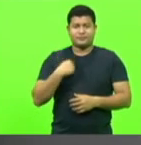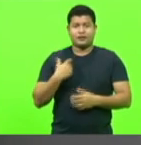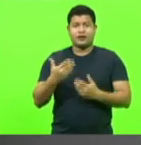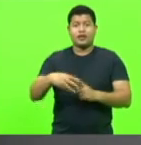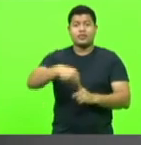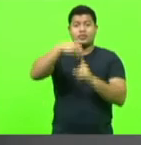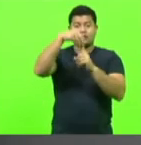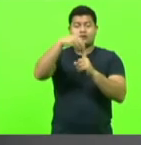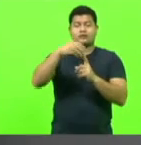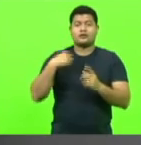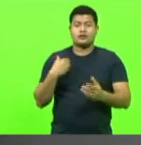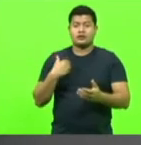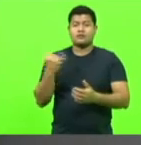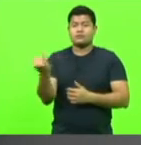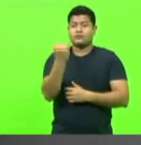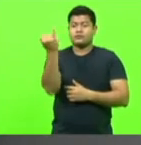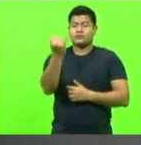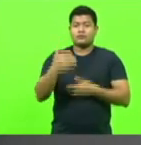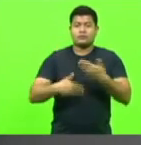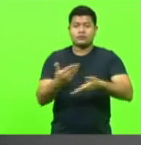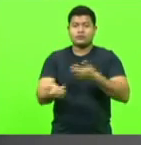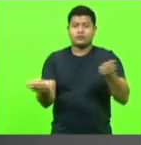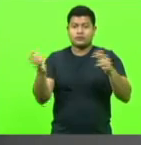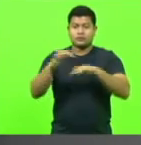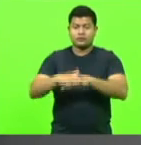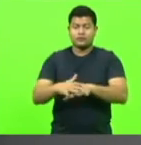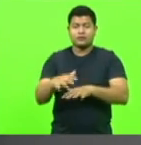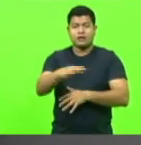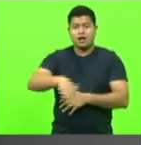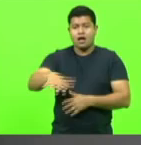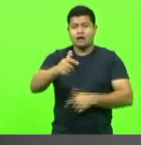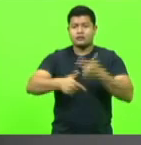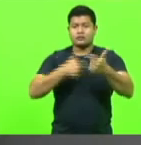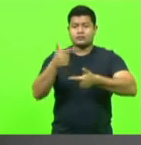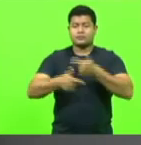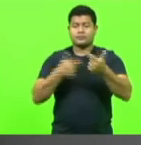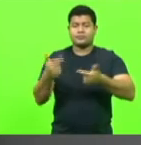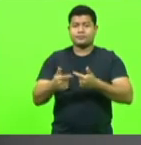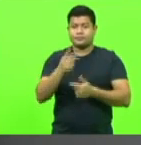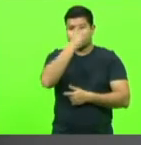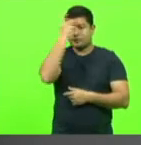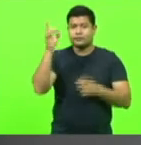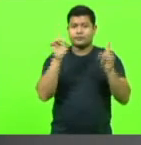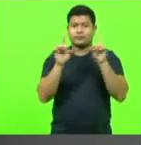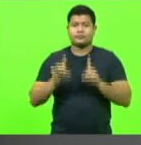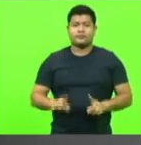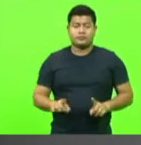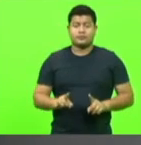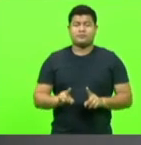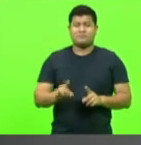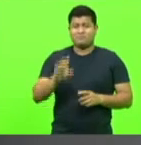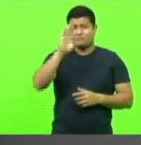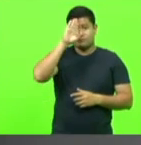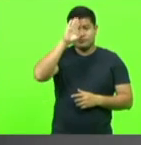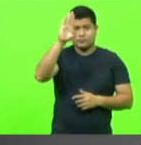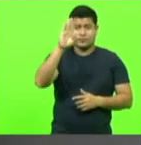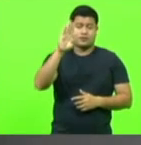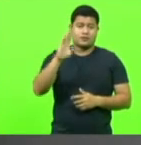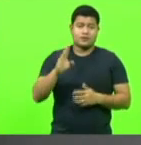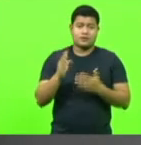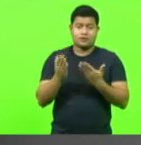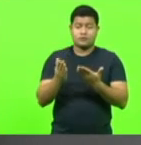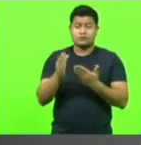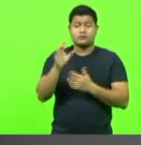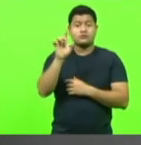Pedro de destacar a importância do processo de inclusão no mercado de trabalho para as pessoas com deficiência mais específico